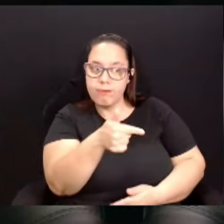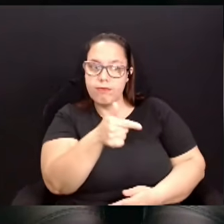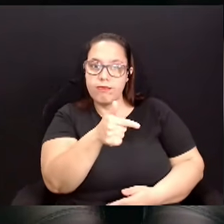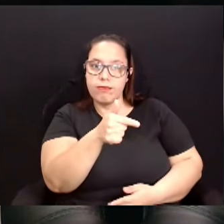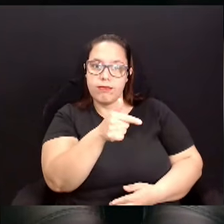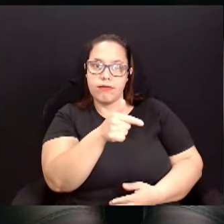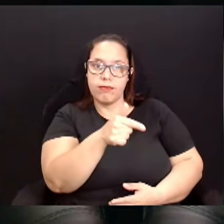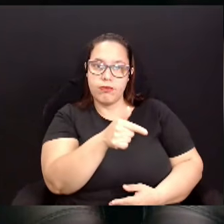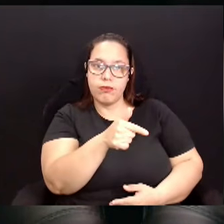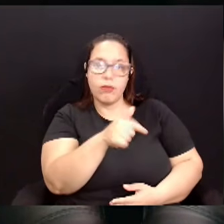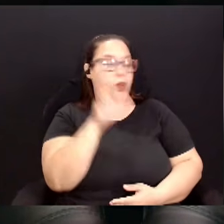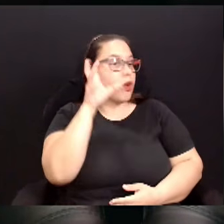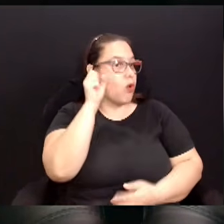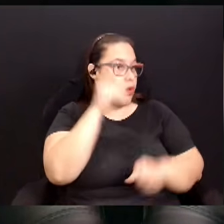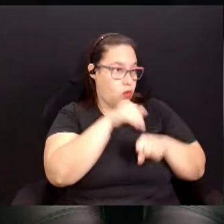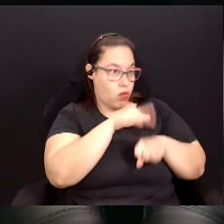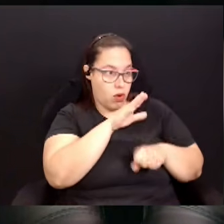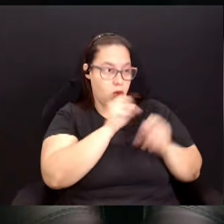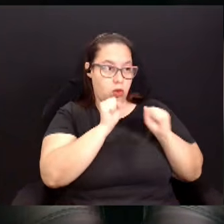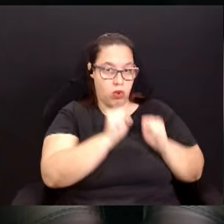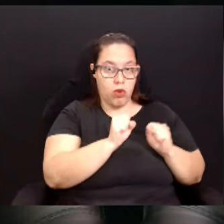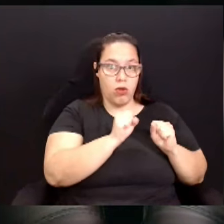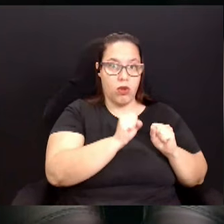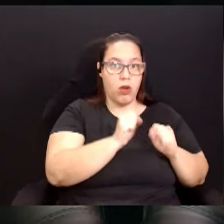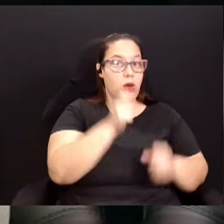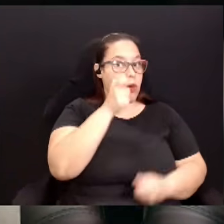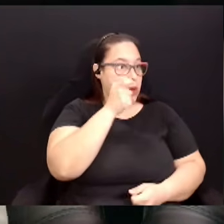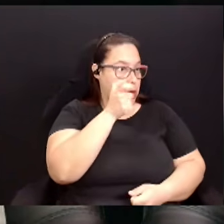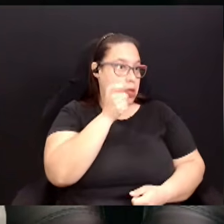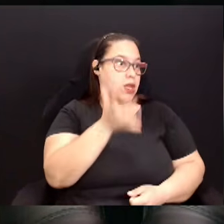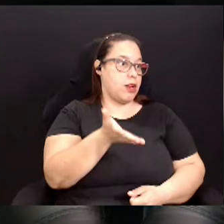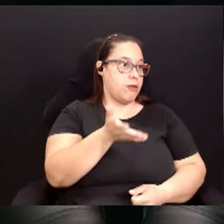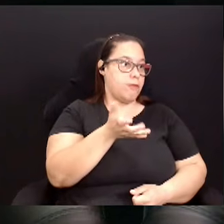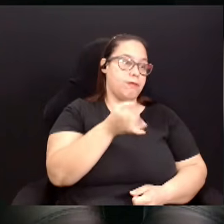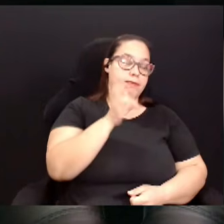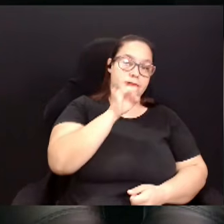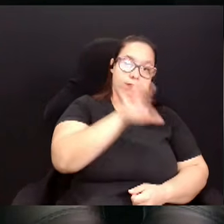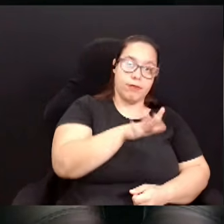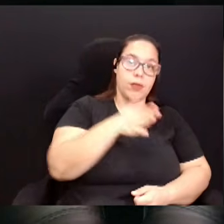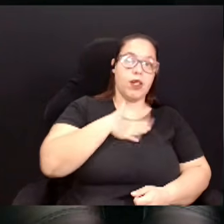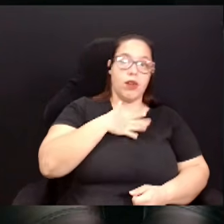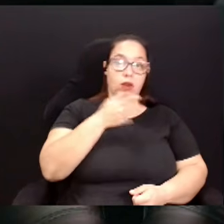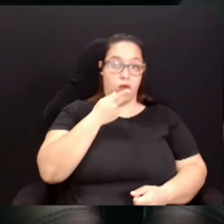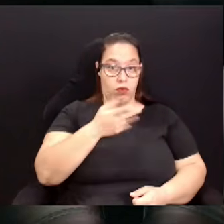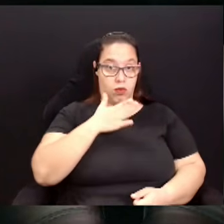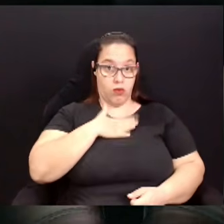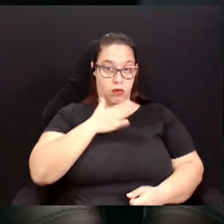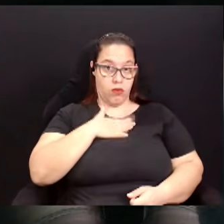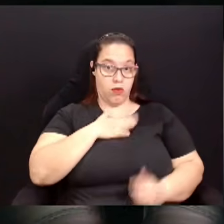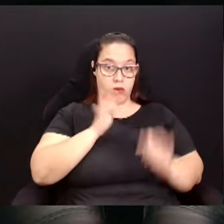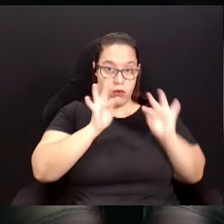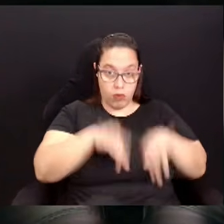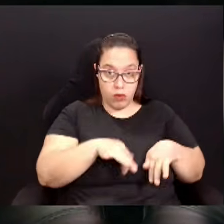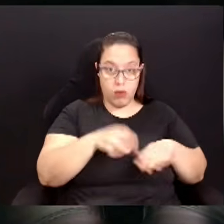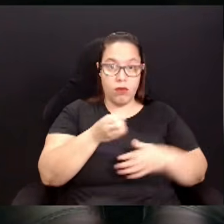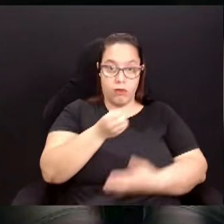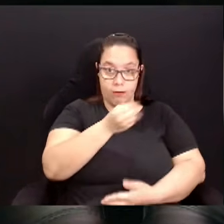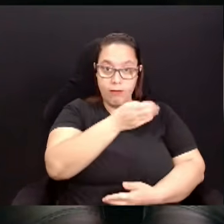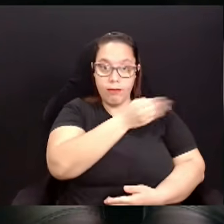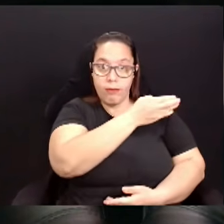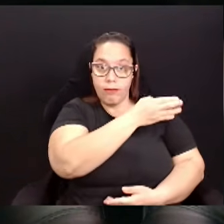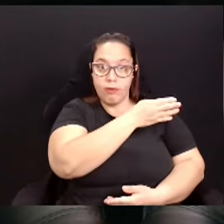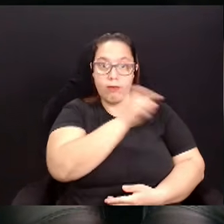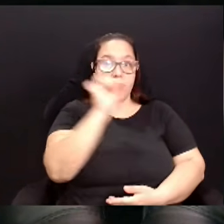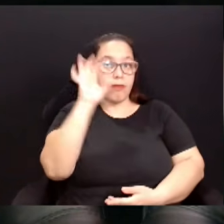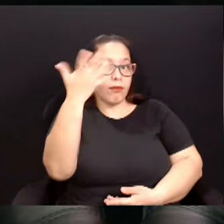ouvir mais, pode? Eu tô muito interessada, só que, né, deixa eu colocar aqui o final da minha viagem, né, o que aconteceu no final, que era